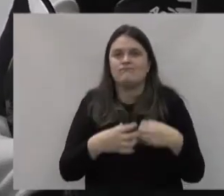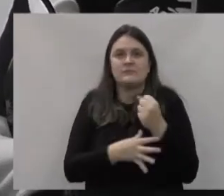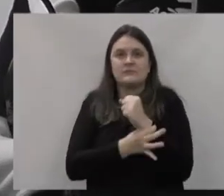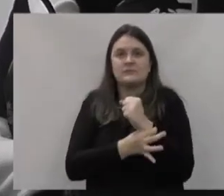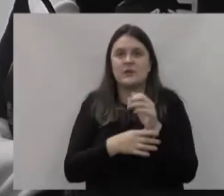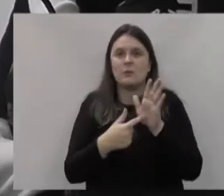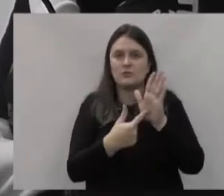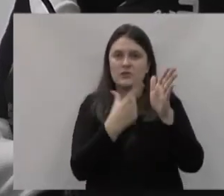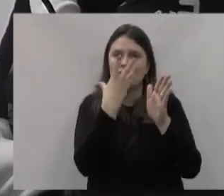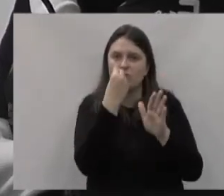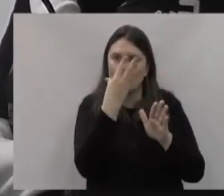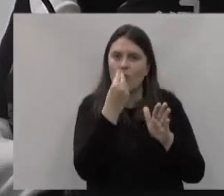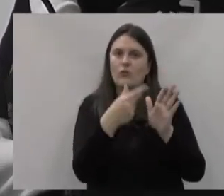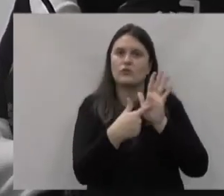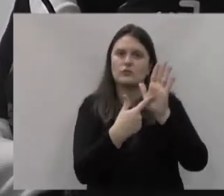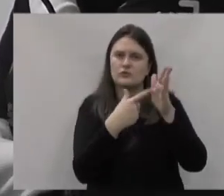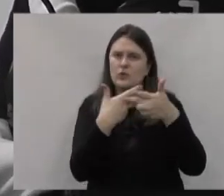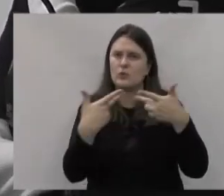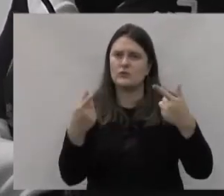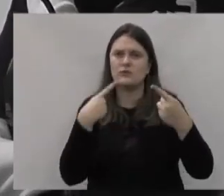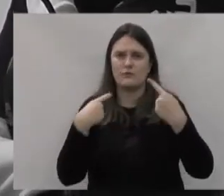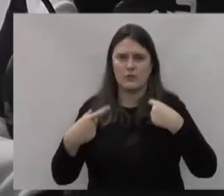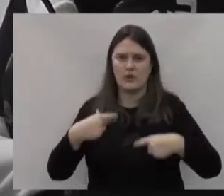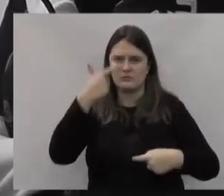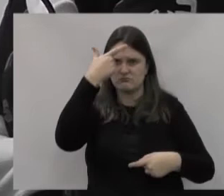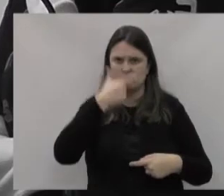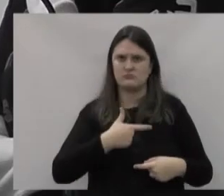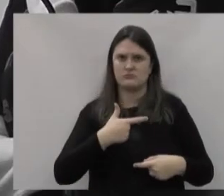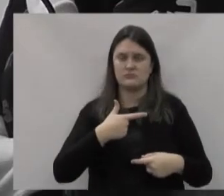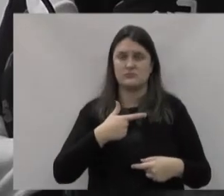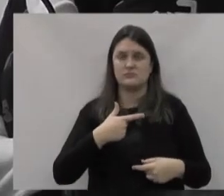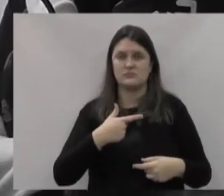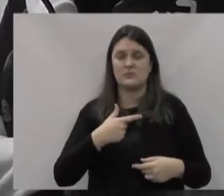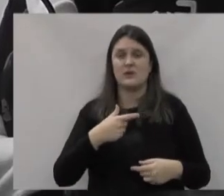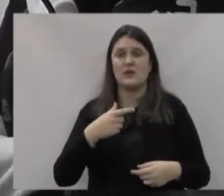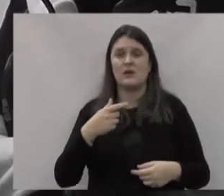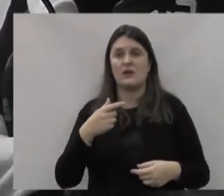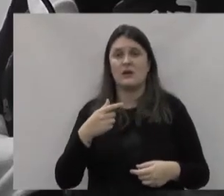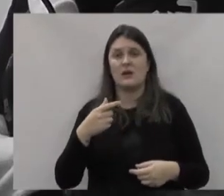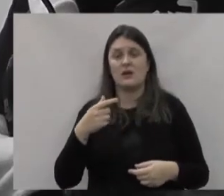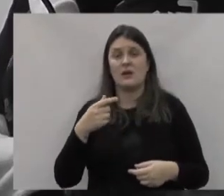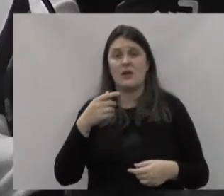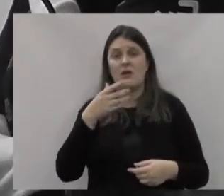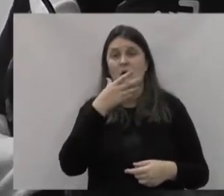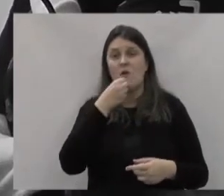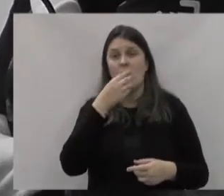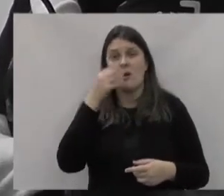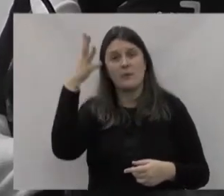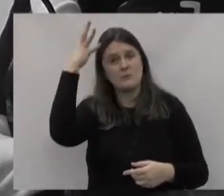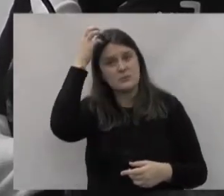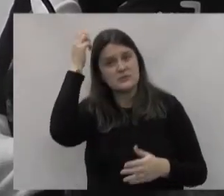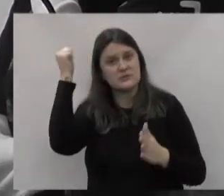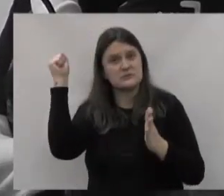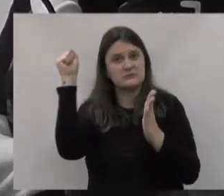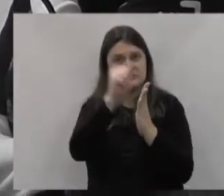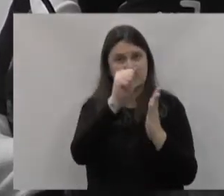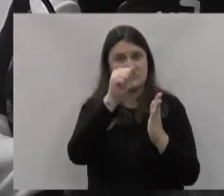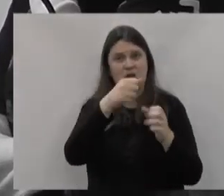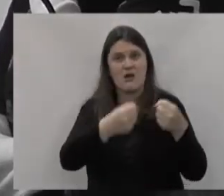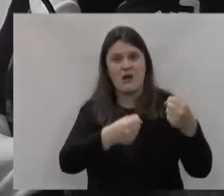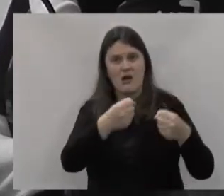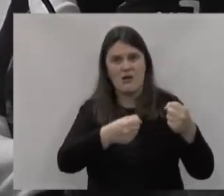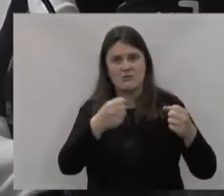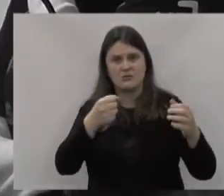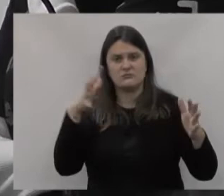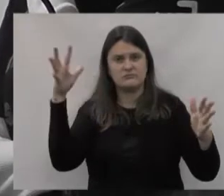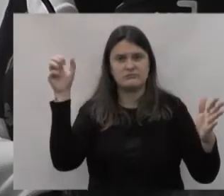as fotos de toda a violência que ela vinha sofrendo. Uma das fotos foi de quando ele pegou a cabeça dela e bateu no painel do carro, né?